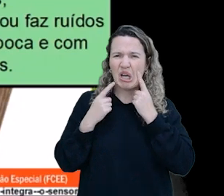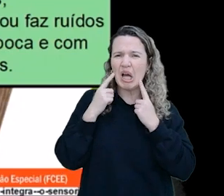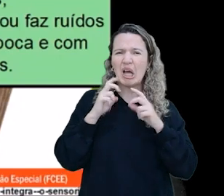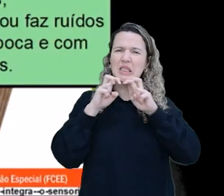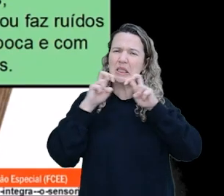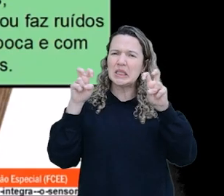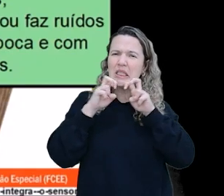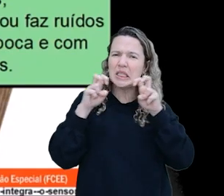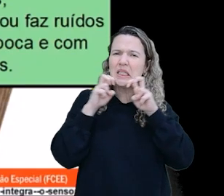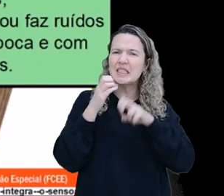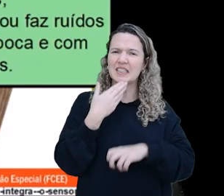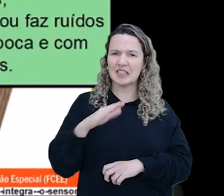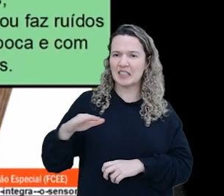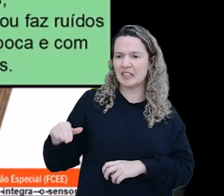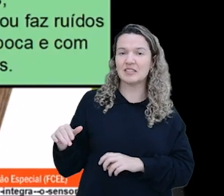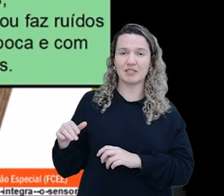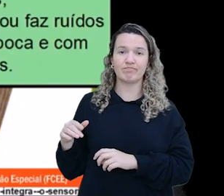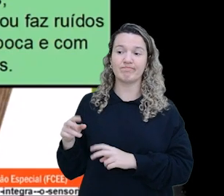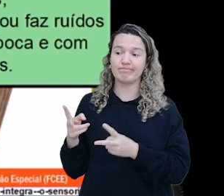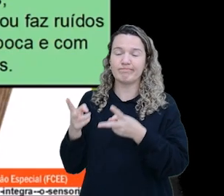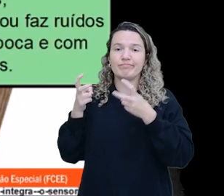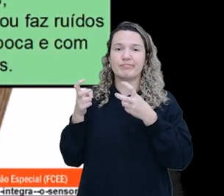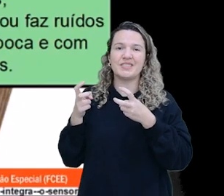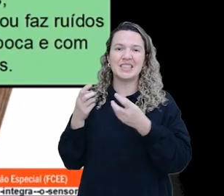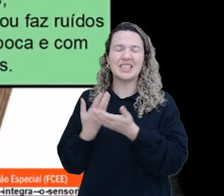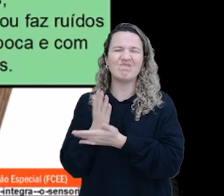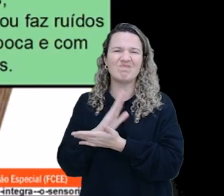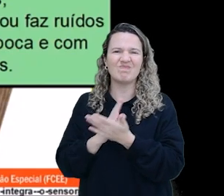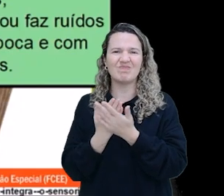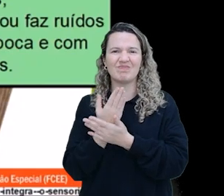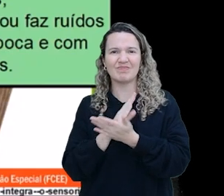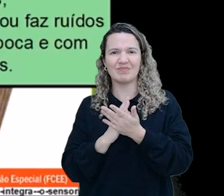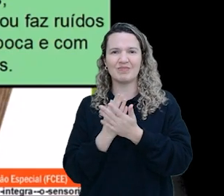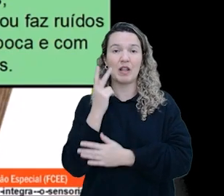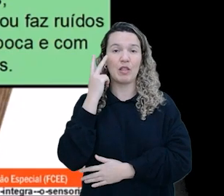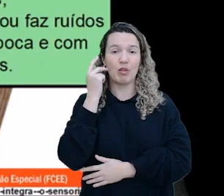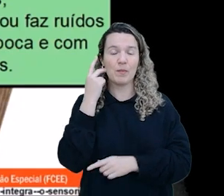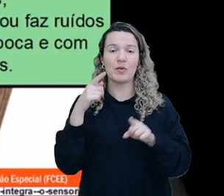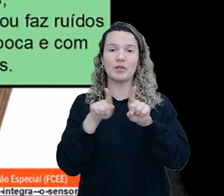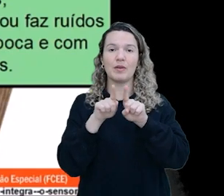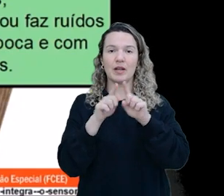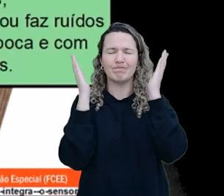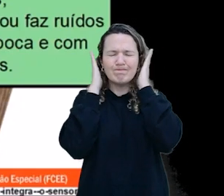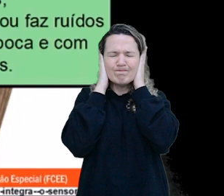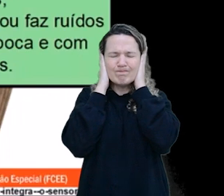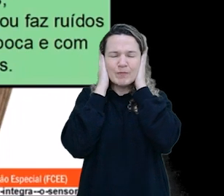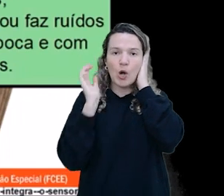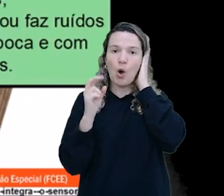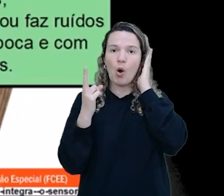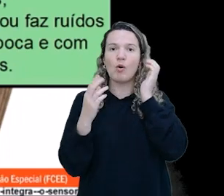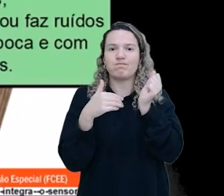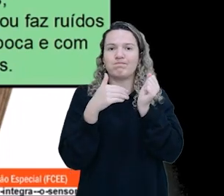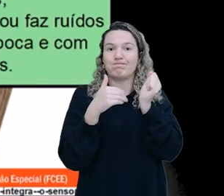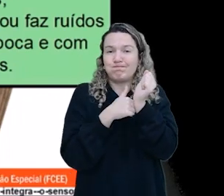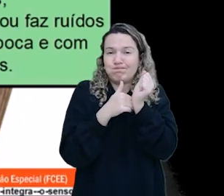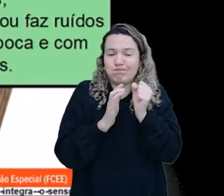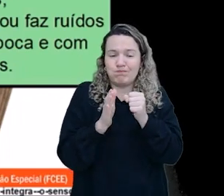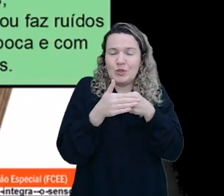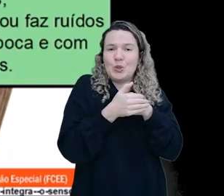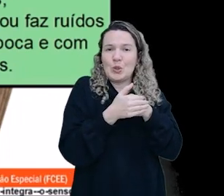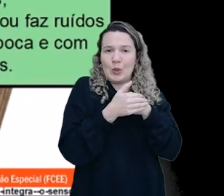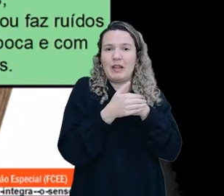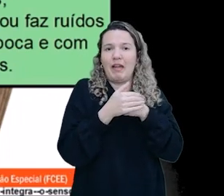com o barulho. A gente percebe que está incomodando e também é muito comum taparem os ouvidos ou se esconderem nos